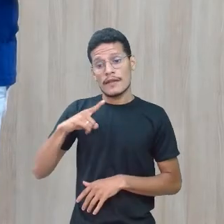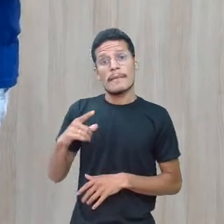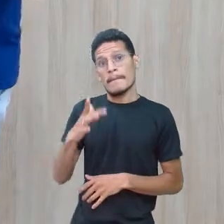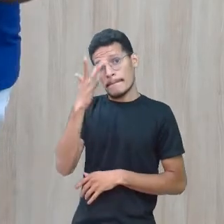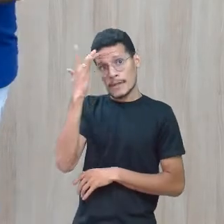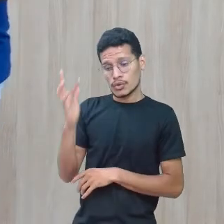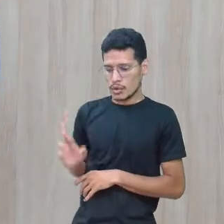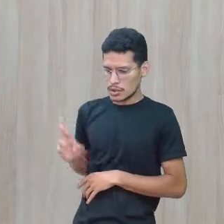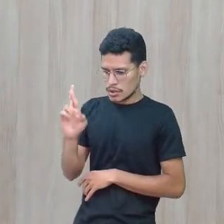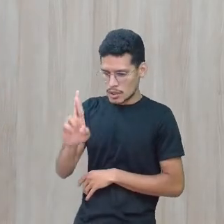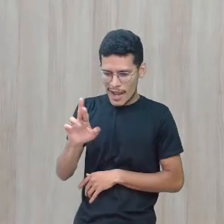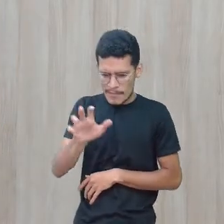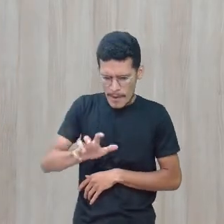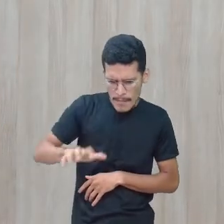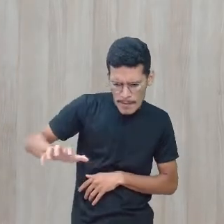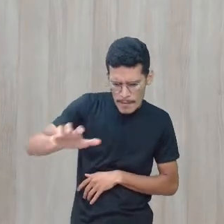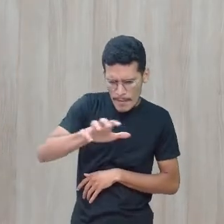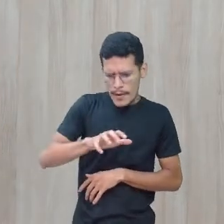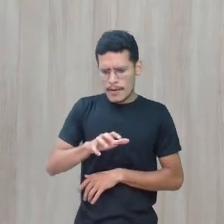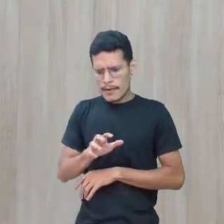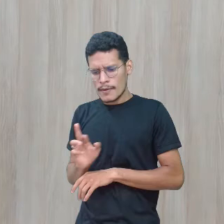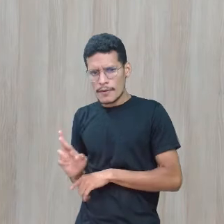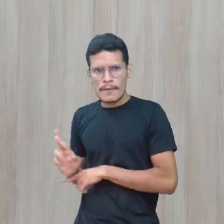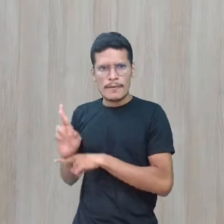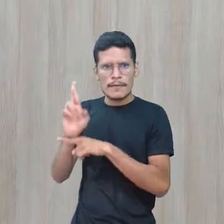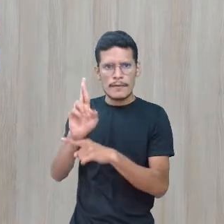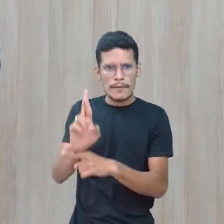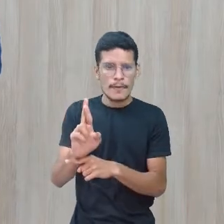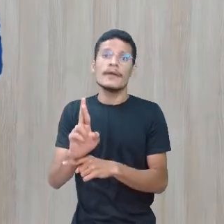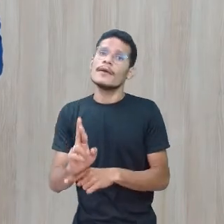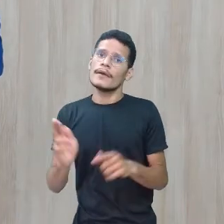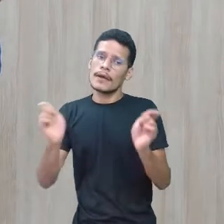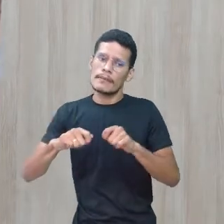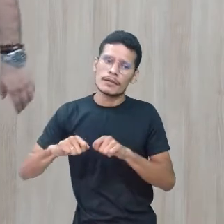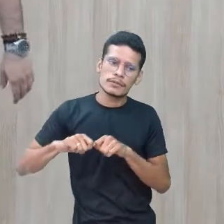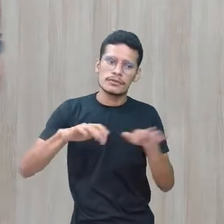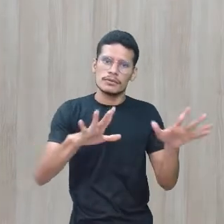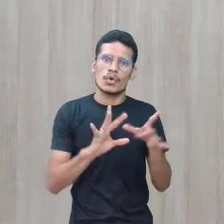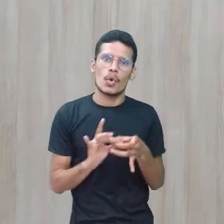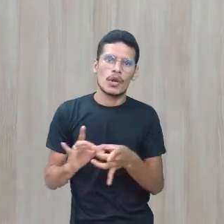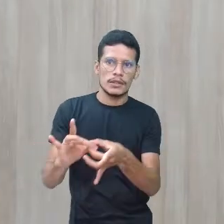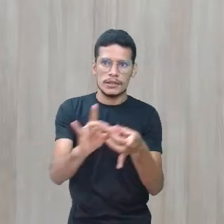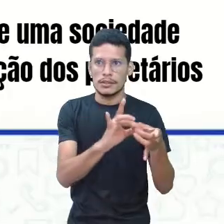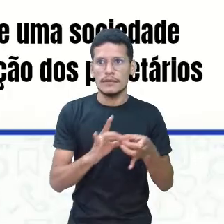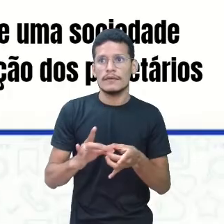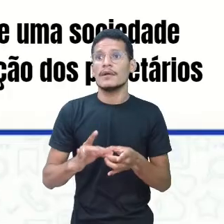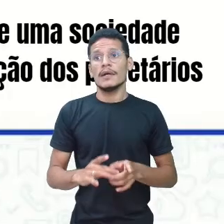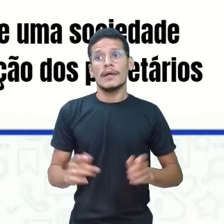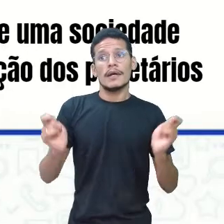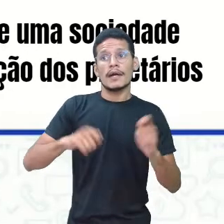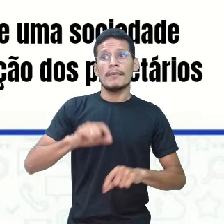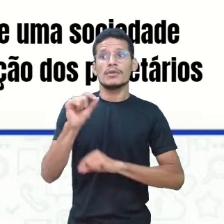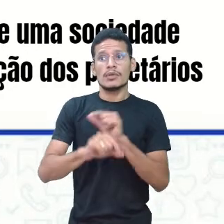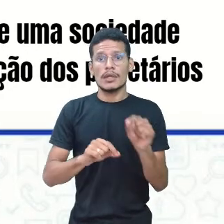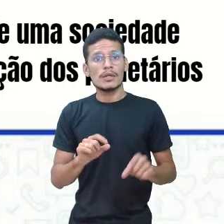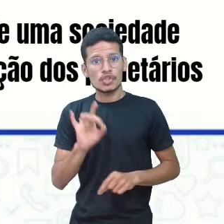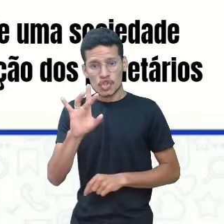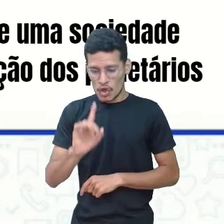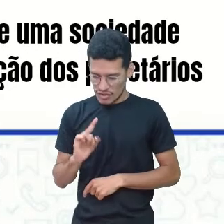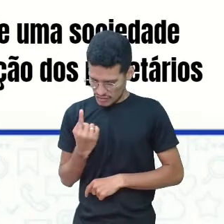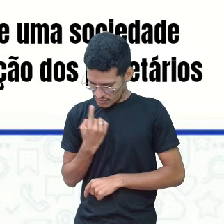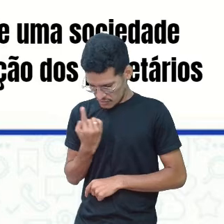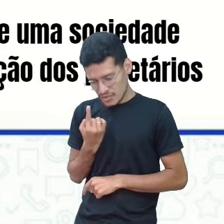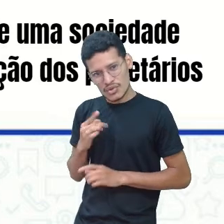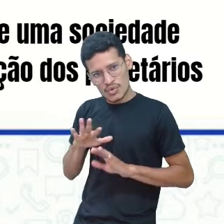setores da população. Então, a propriedade passaria a ser coletiva. Ou seja, deixando de se concentrar nas mãos de uma